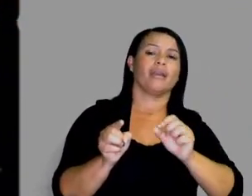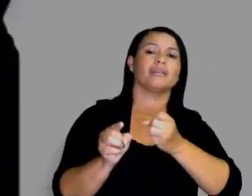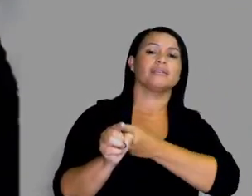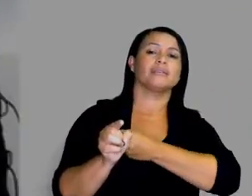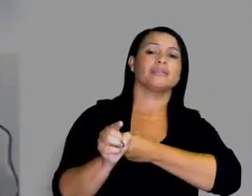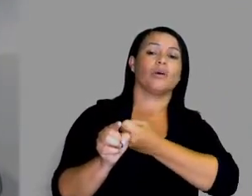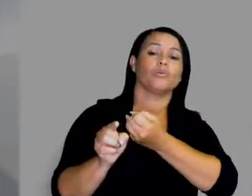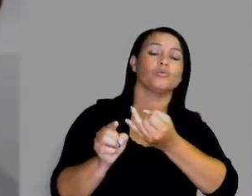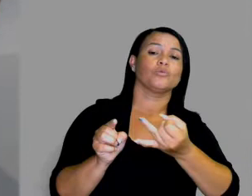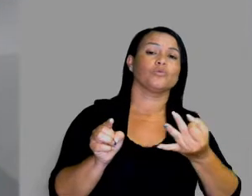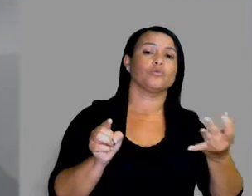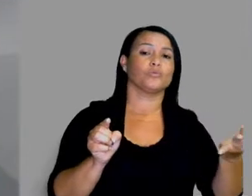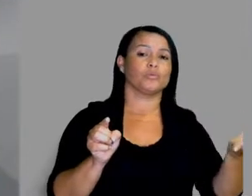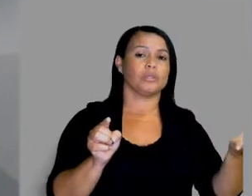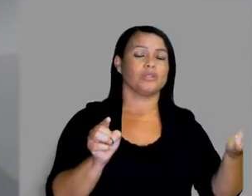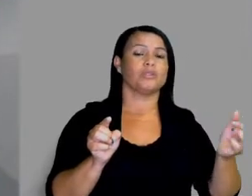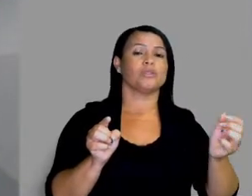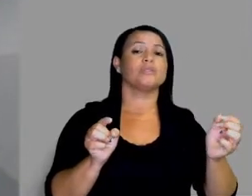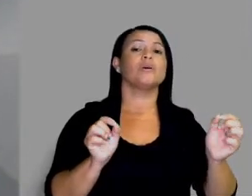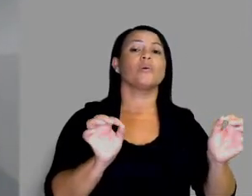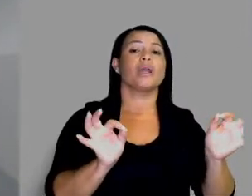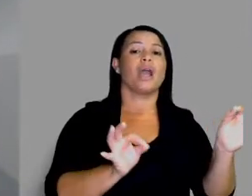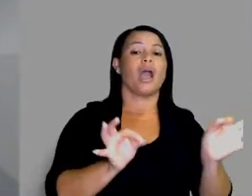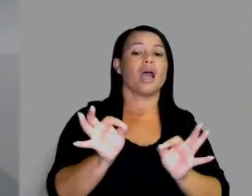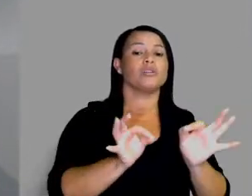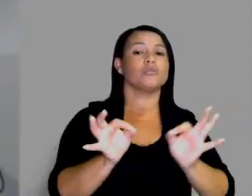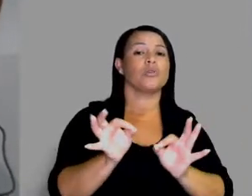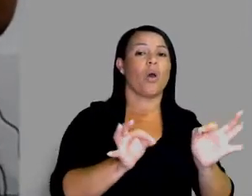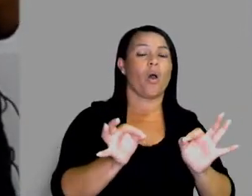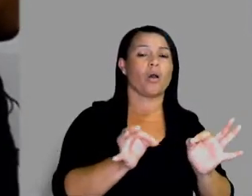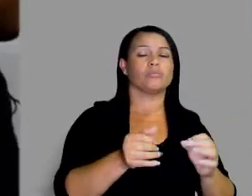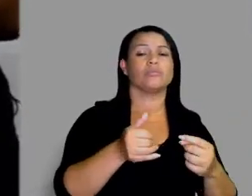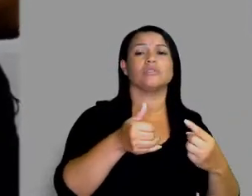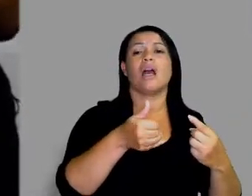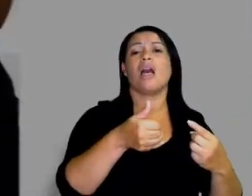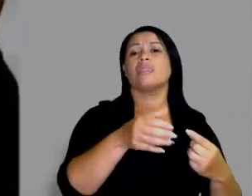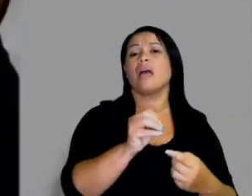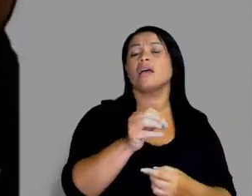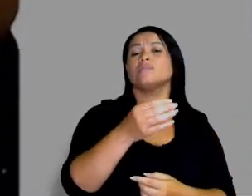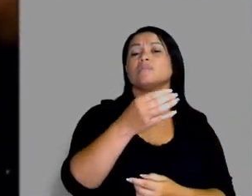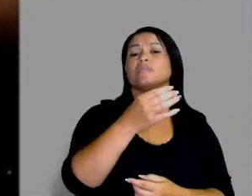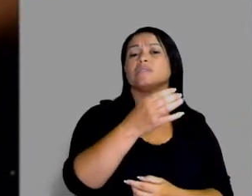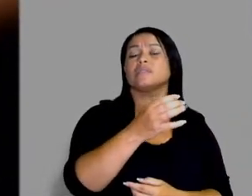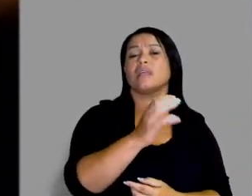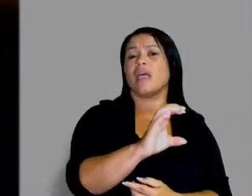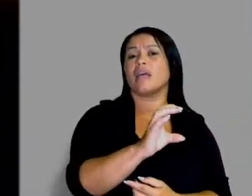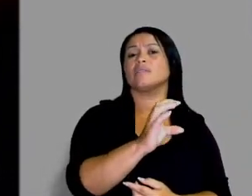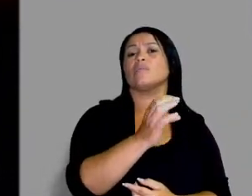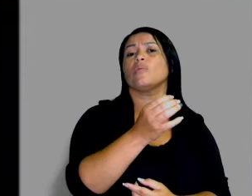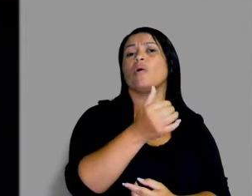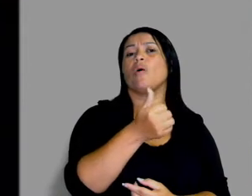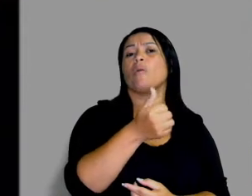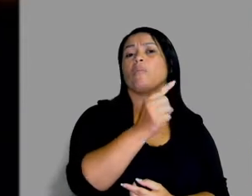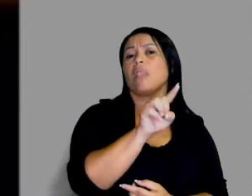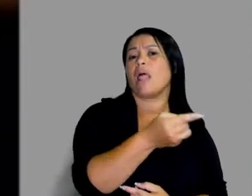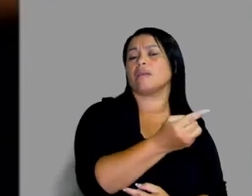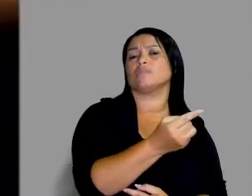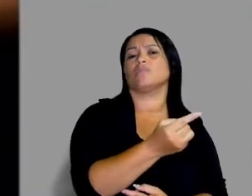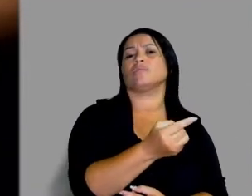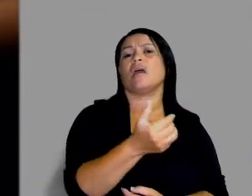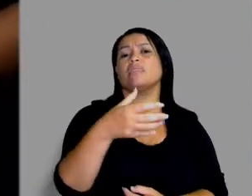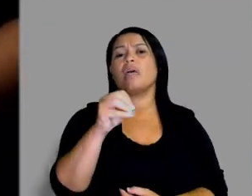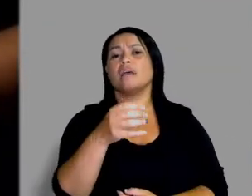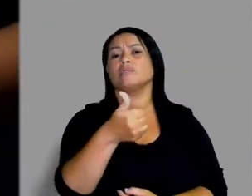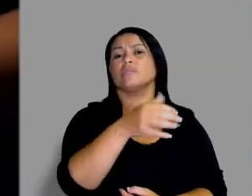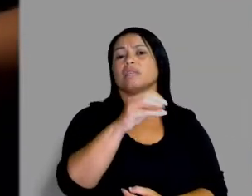são as ordens décimo, centésimo, milésimo. A gente encontra